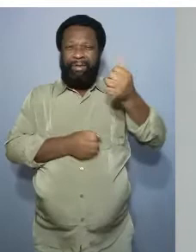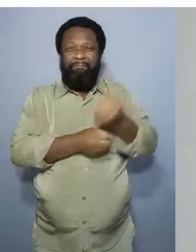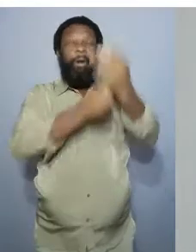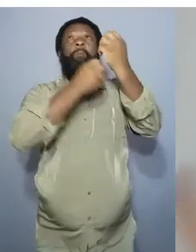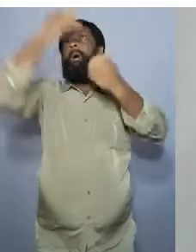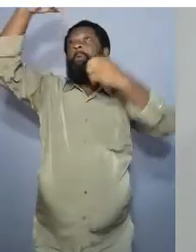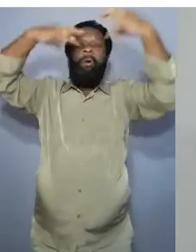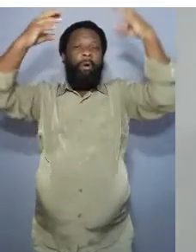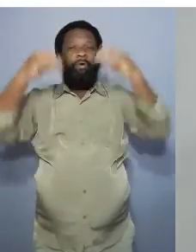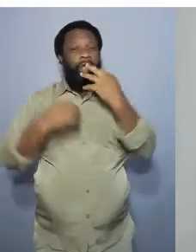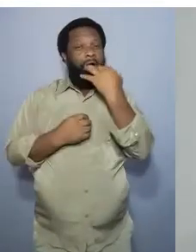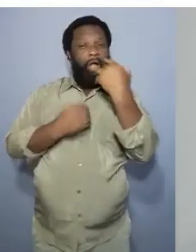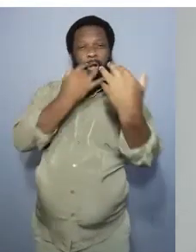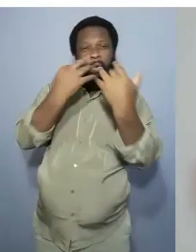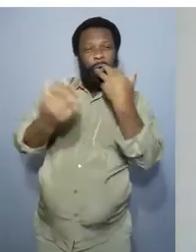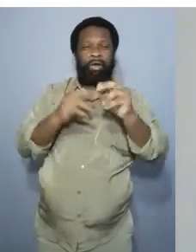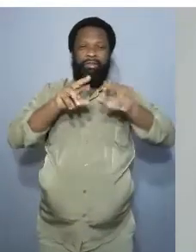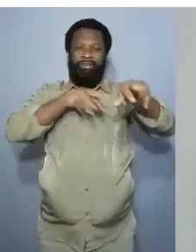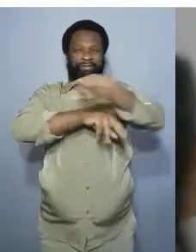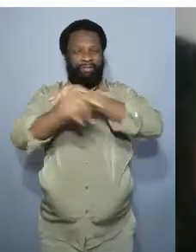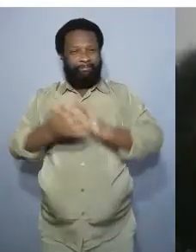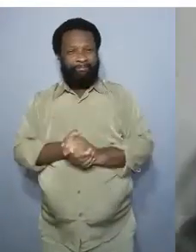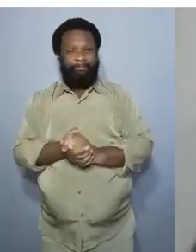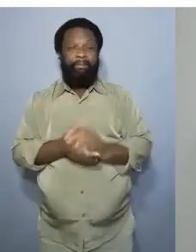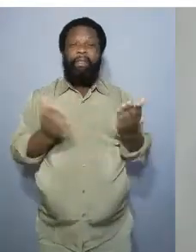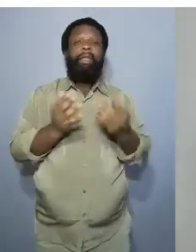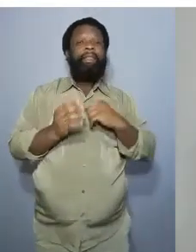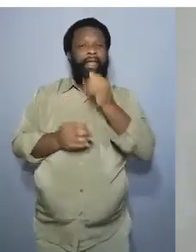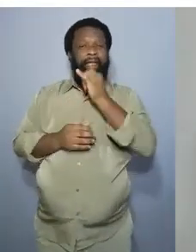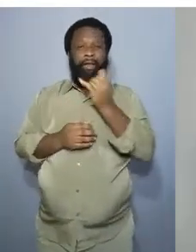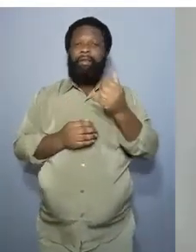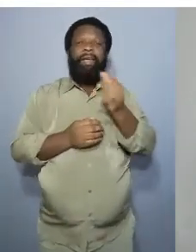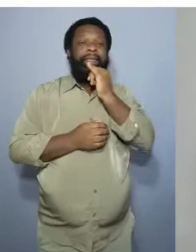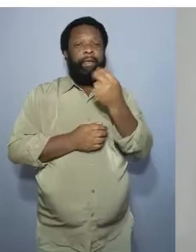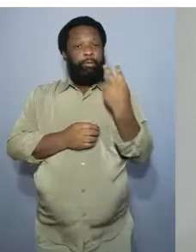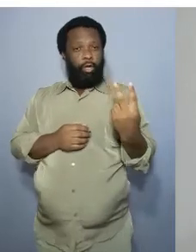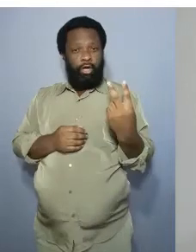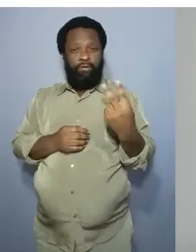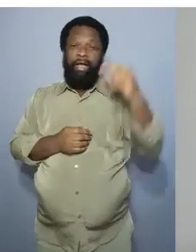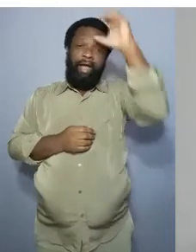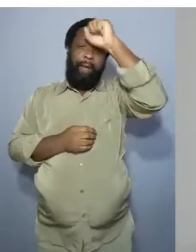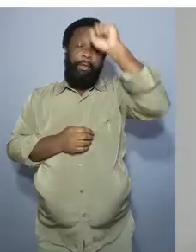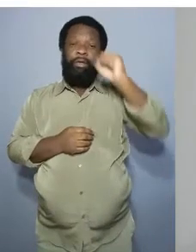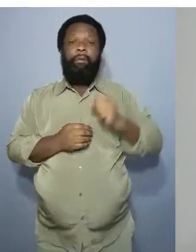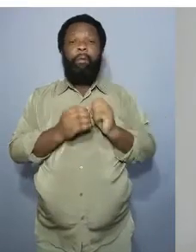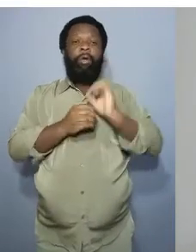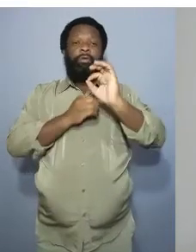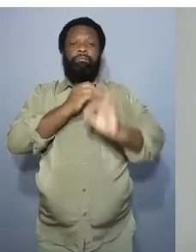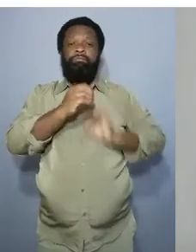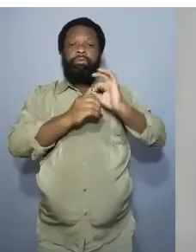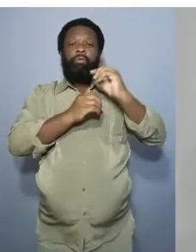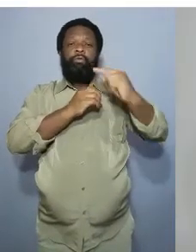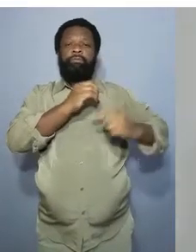para cada uma das cores um elemento químico diferente. Bom, pessoal, aqui eu coloquei dois exemplos. Nós vamos aprender a fazer distribuição